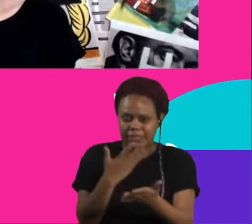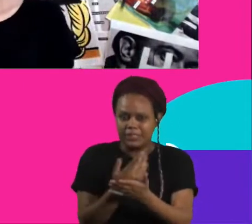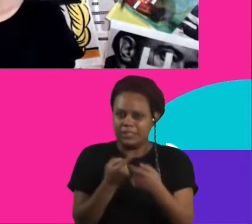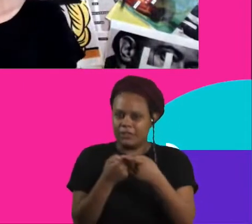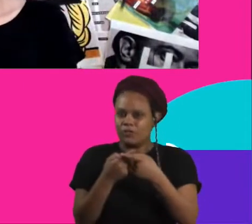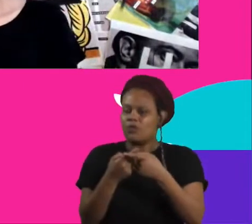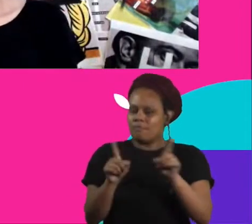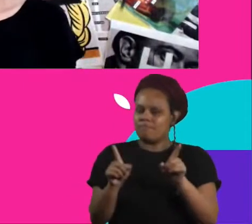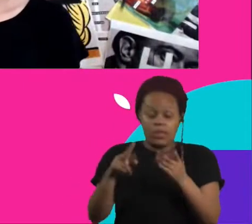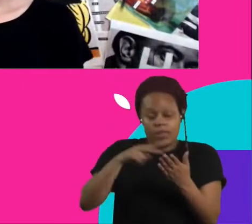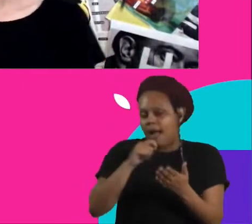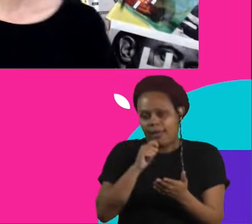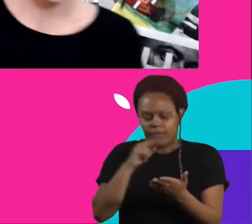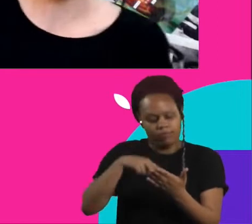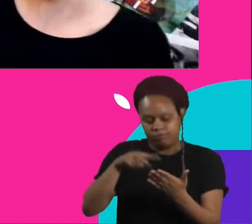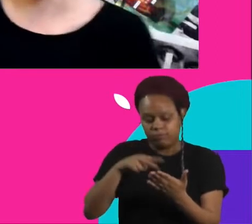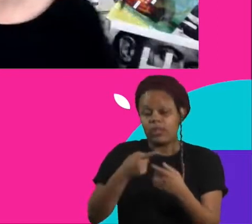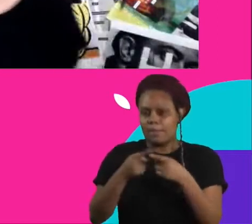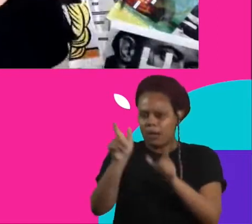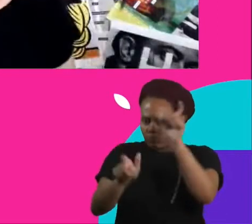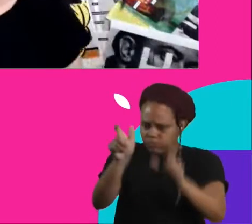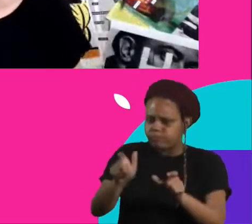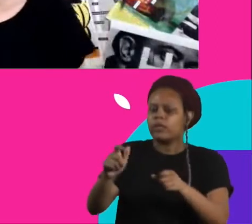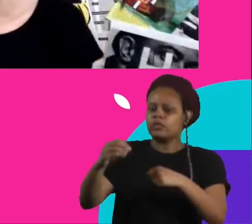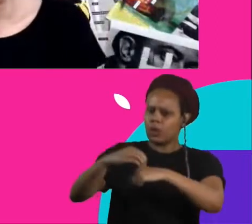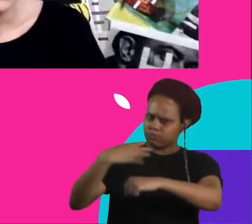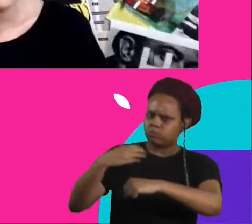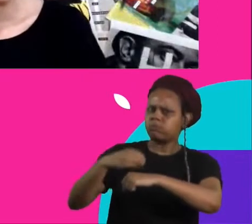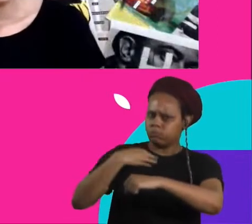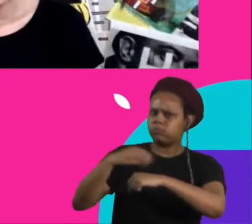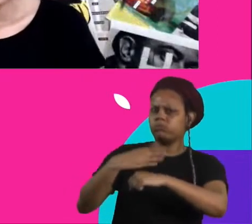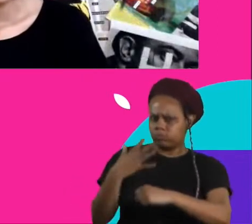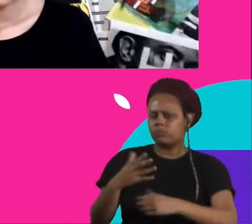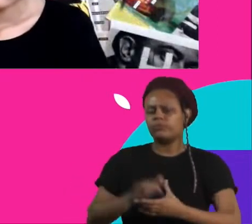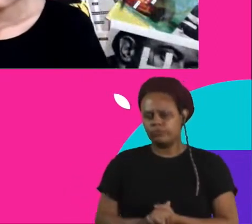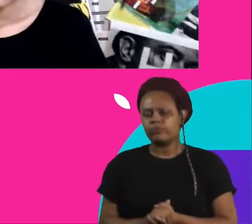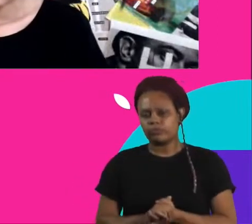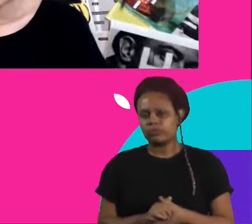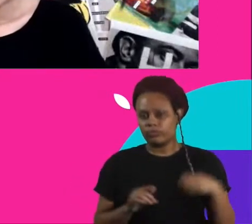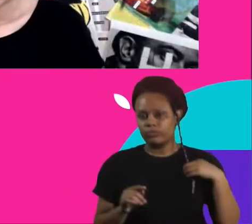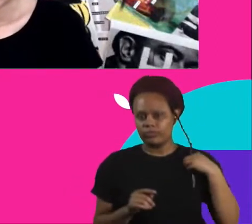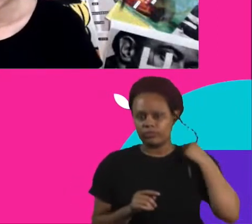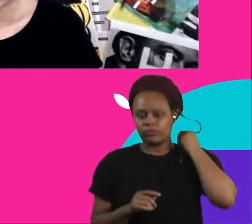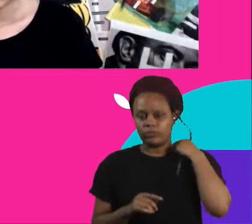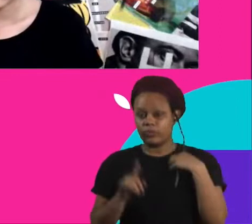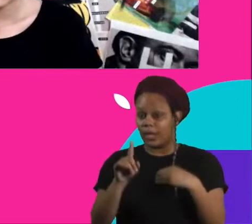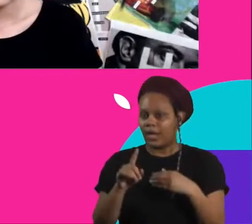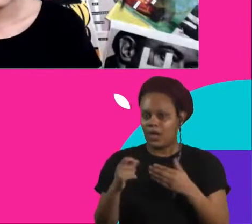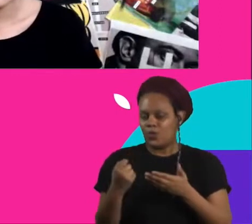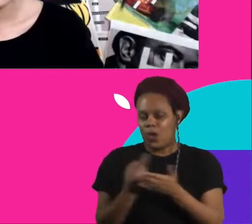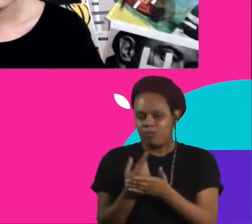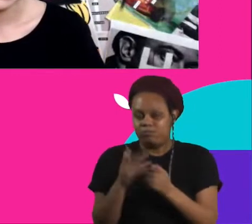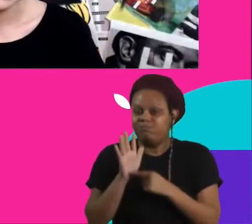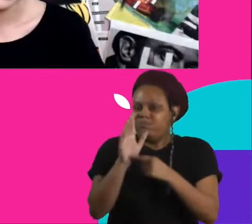muitas pessoas já tinham indicado e falado muito desse livro. Legal que É. você trouxe essa referência, porque eu só não mostro ele porque eu comprei ele no formato